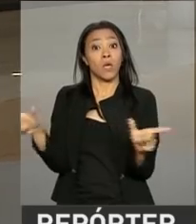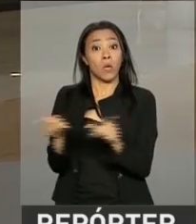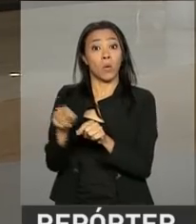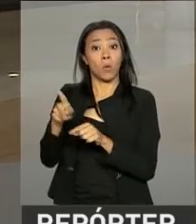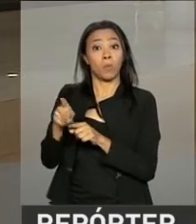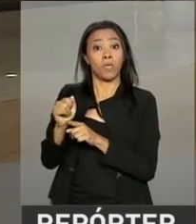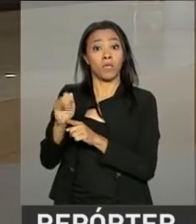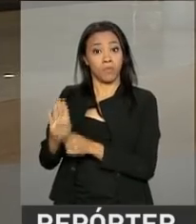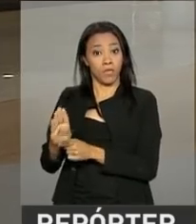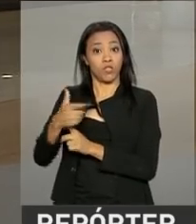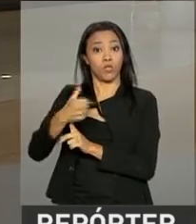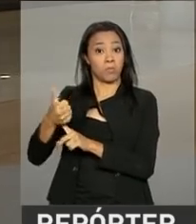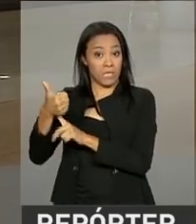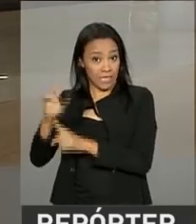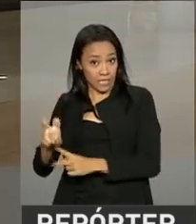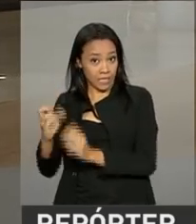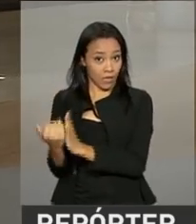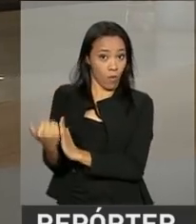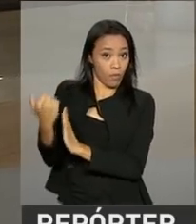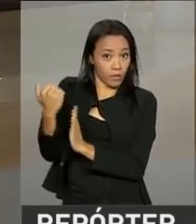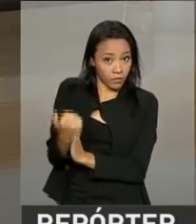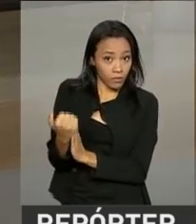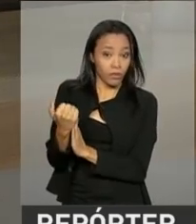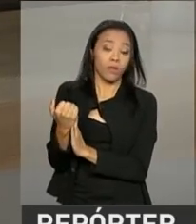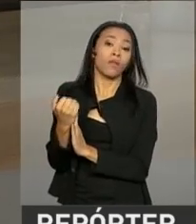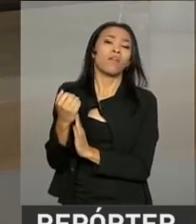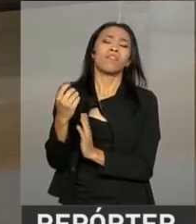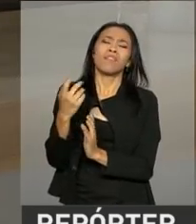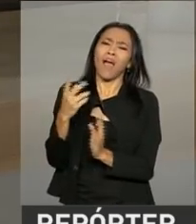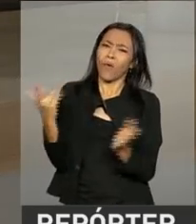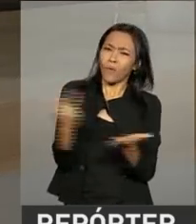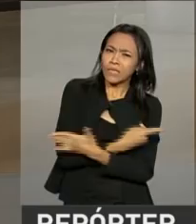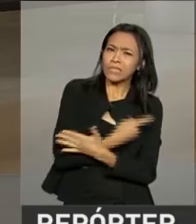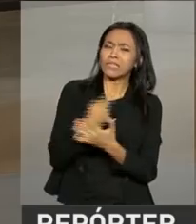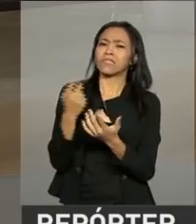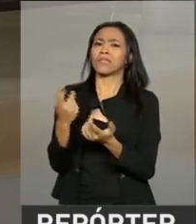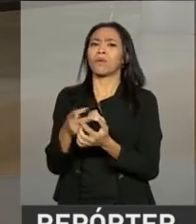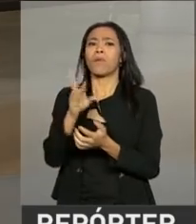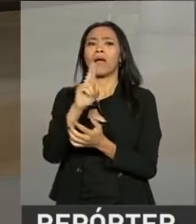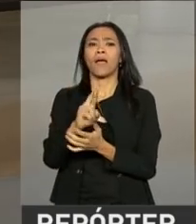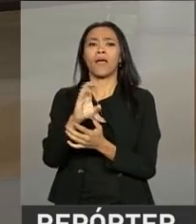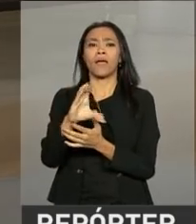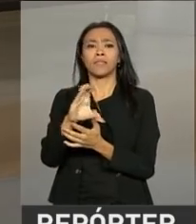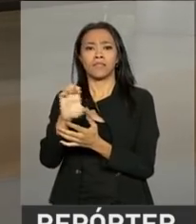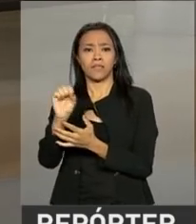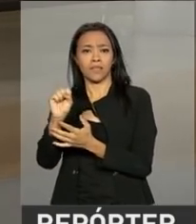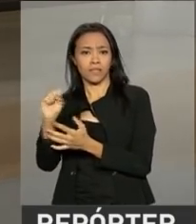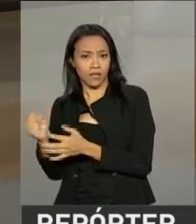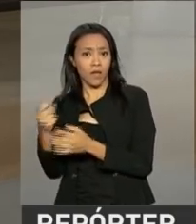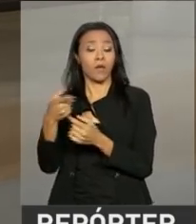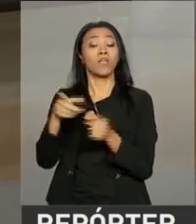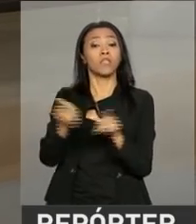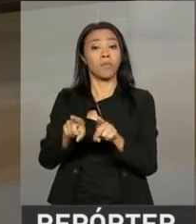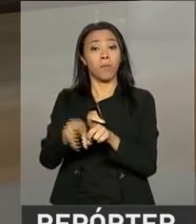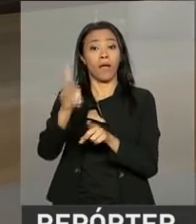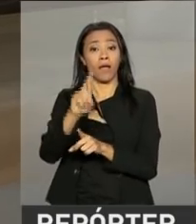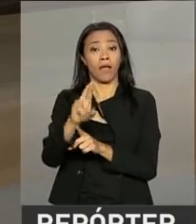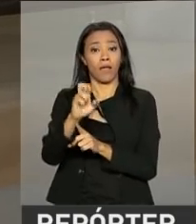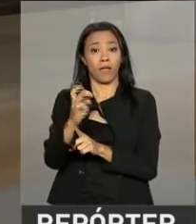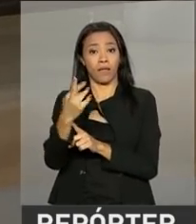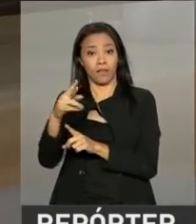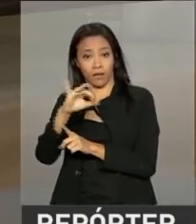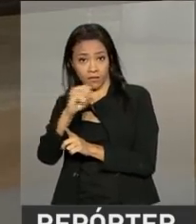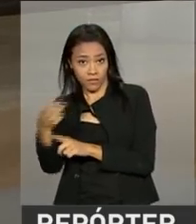bruto de 2015 como em 2015 houve uma recessão e houve uma retração de 3,77 por no